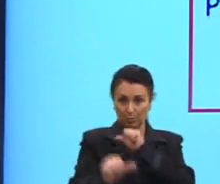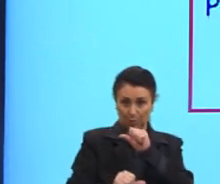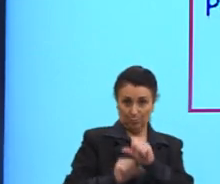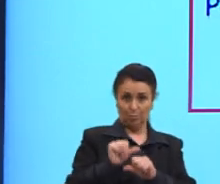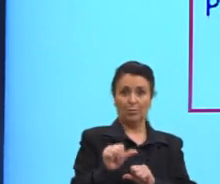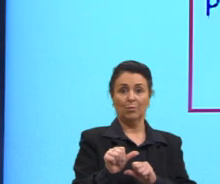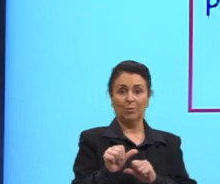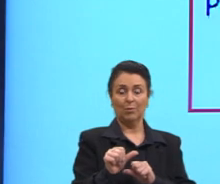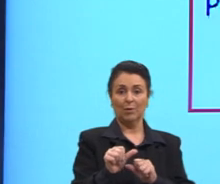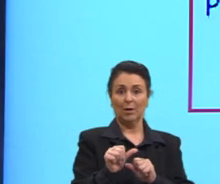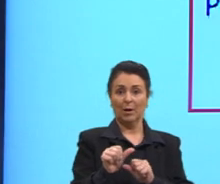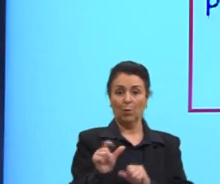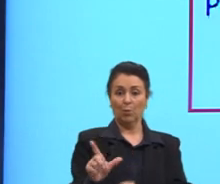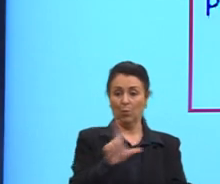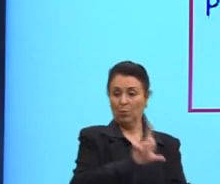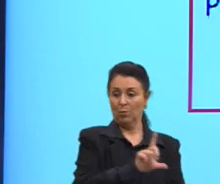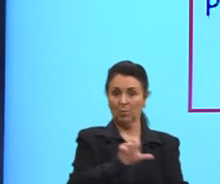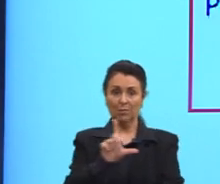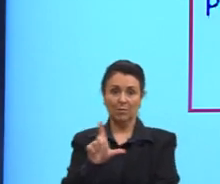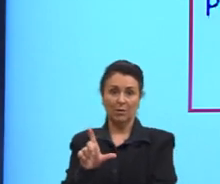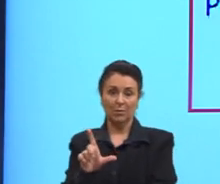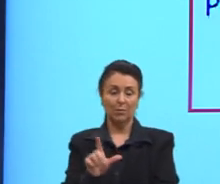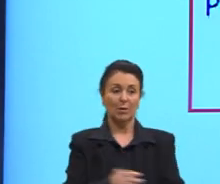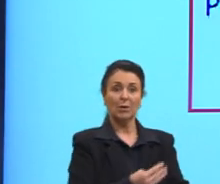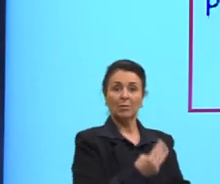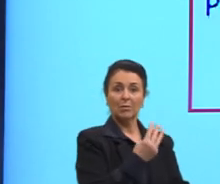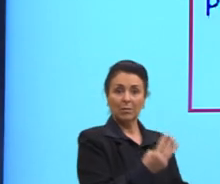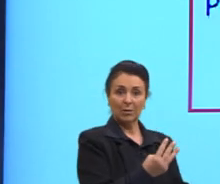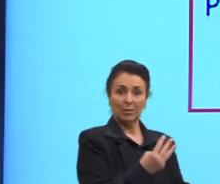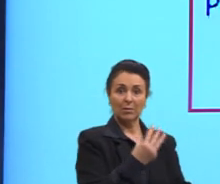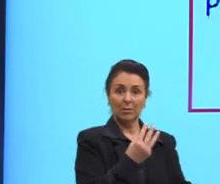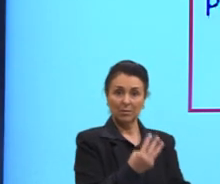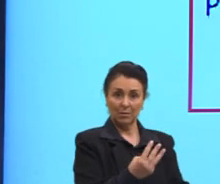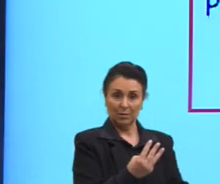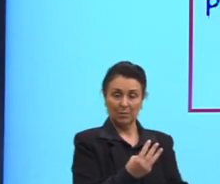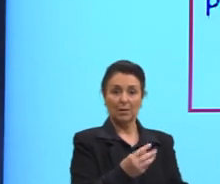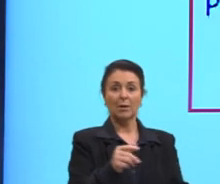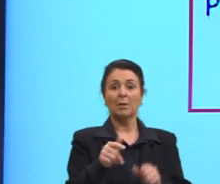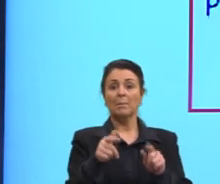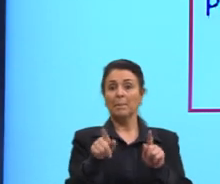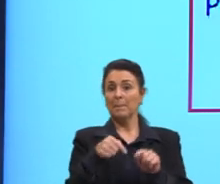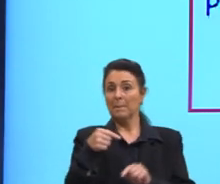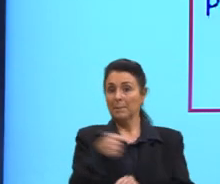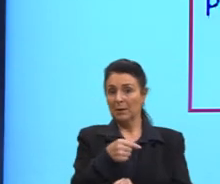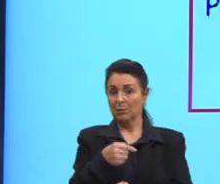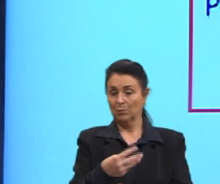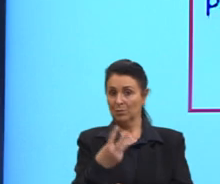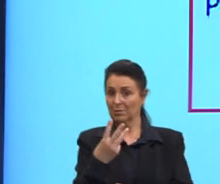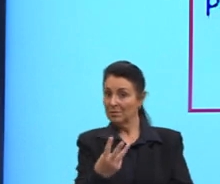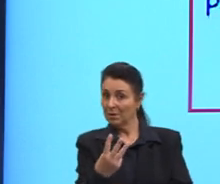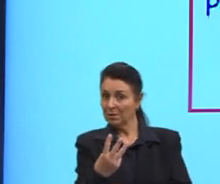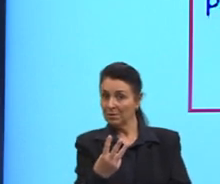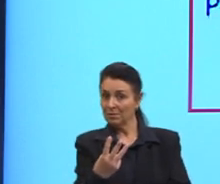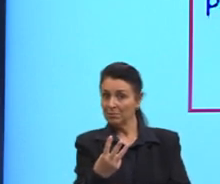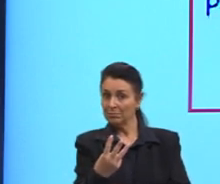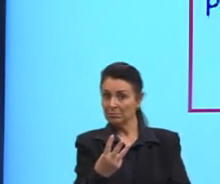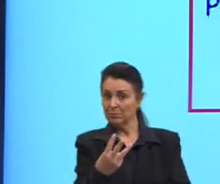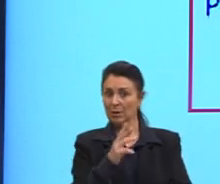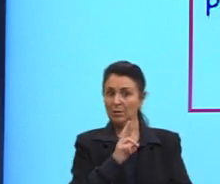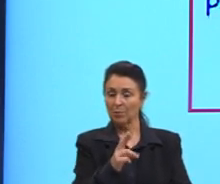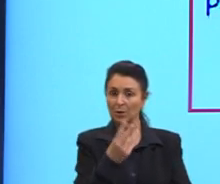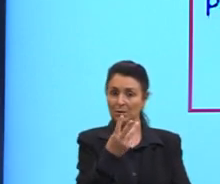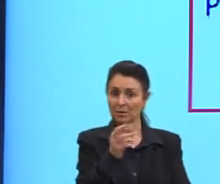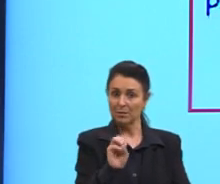então eu vou ter o que 33 - 3 que vai ser igual a 30 então x será igual a